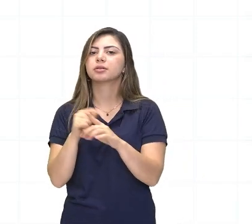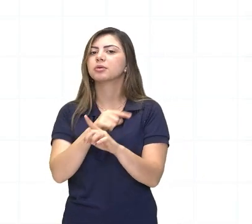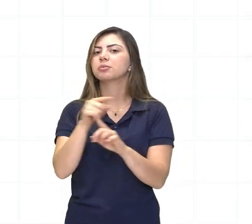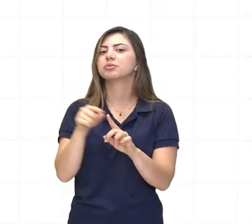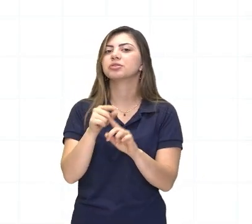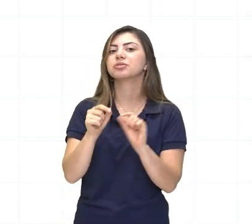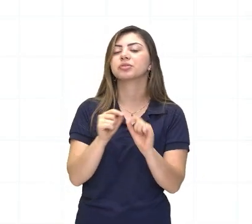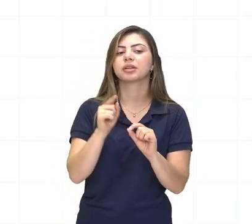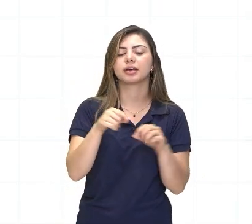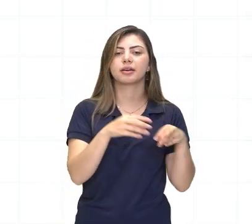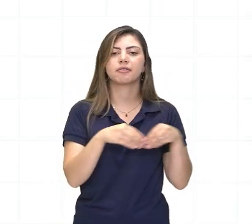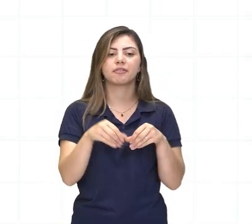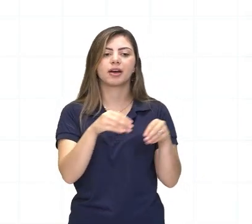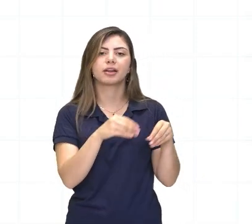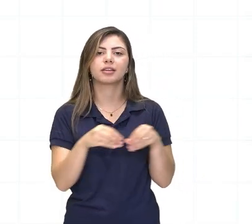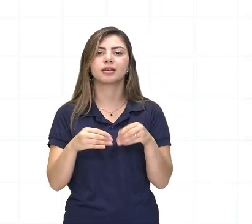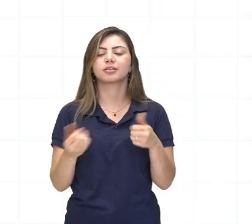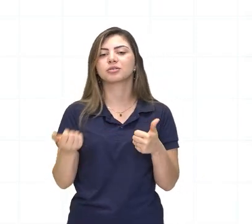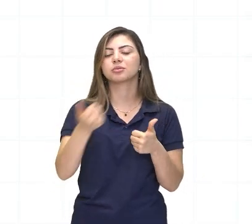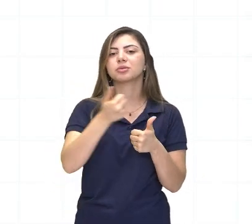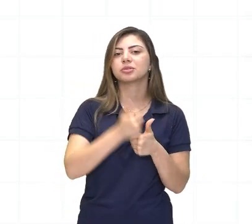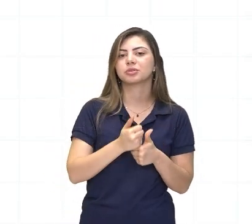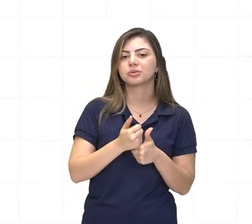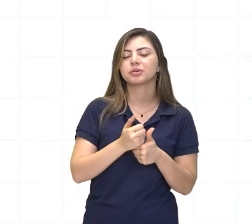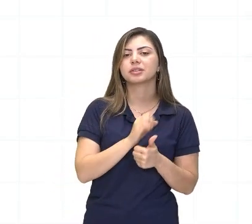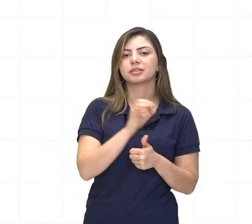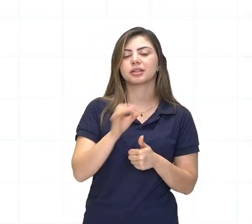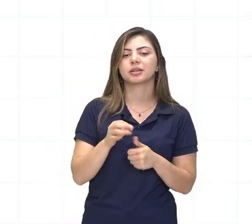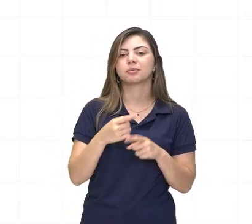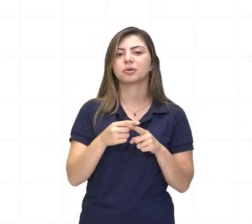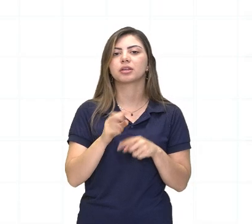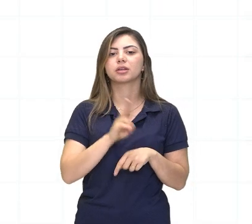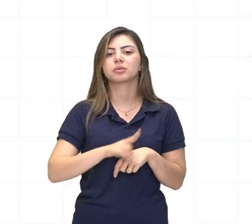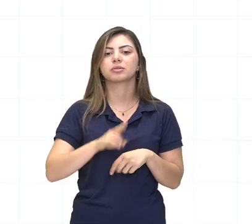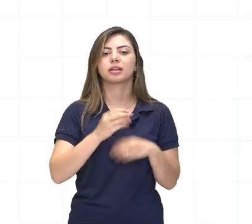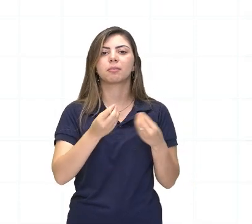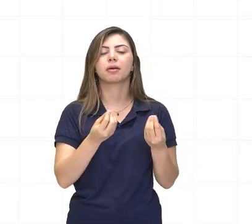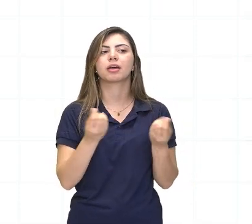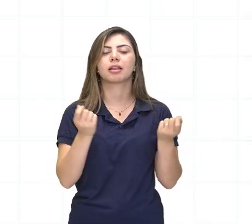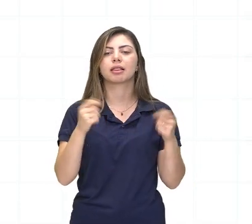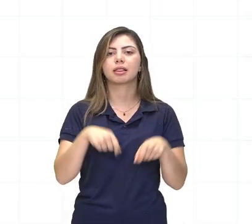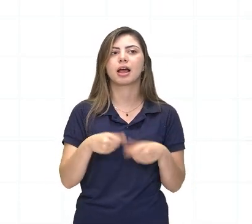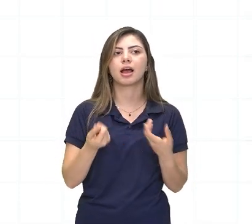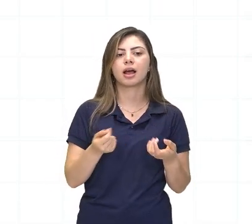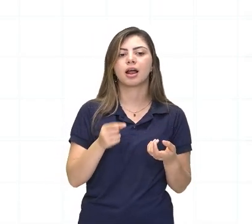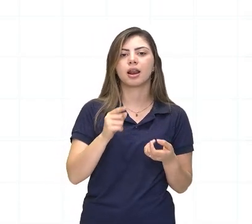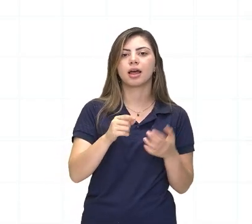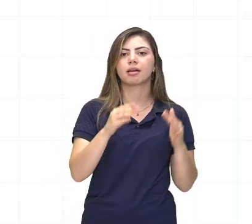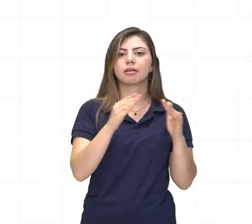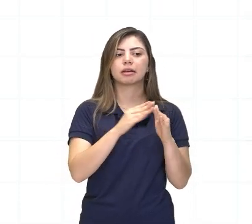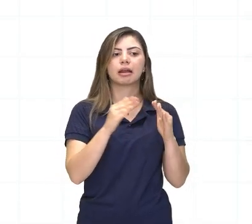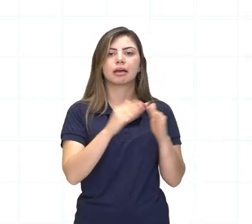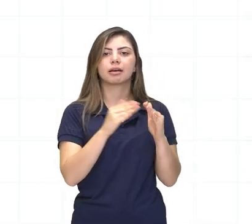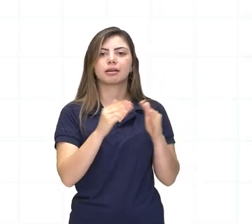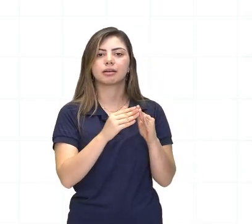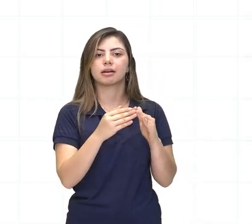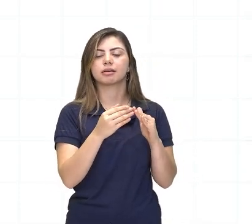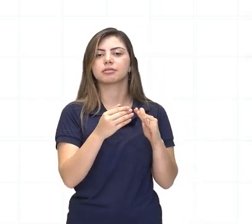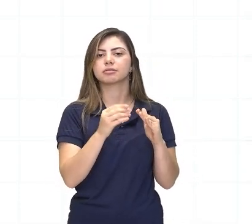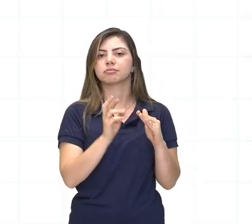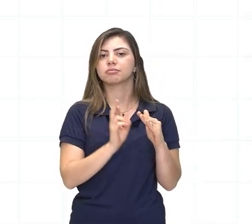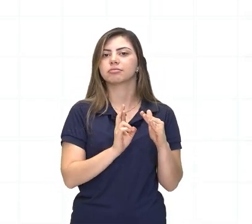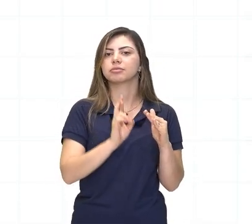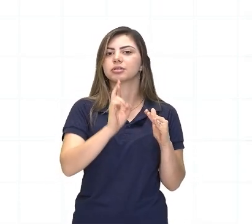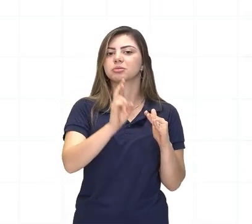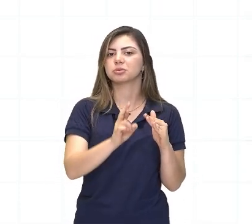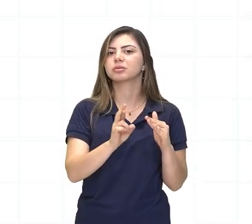mandioca, tradicionalmente utilizada como uma oferenda para a alimentação dos Aruanãs visitantes na casa do grande espírito. Então,